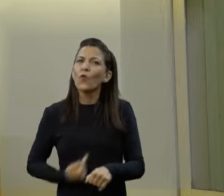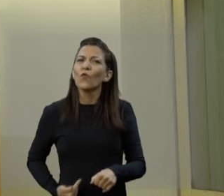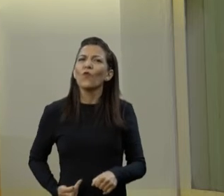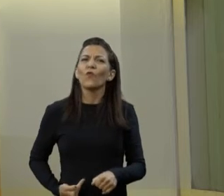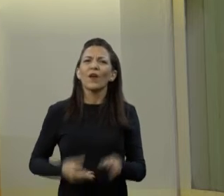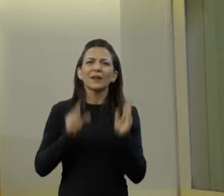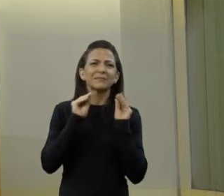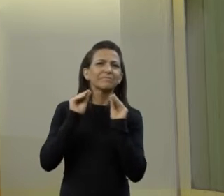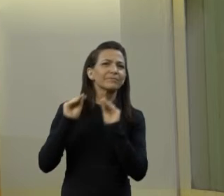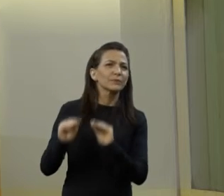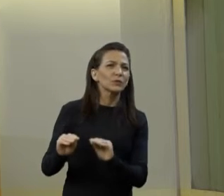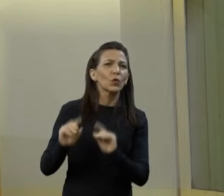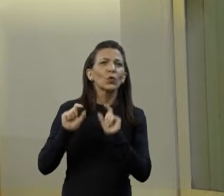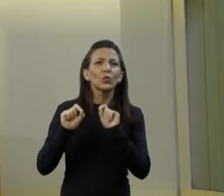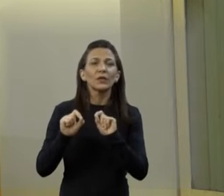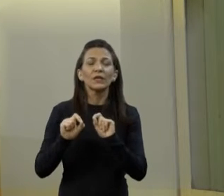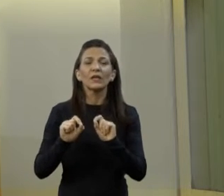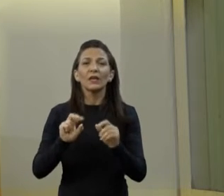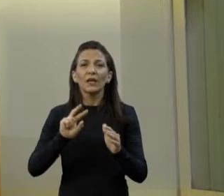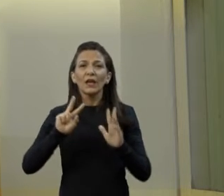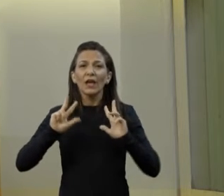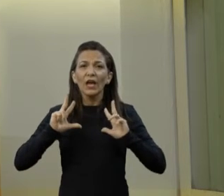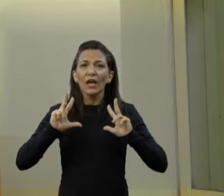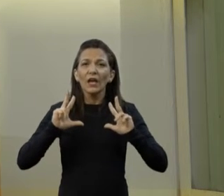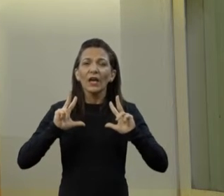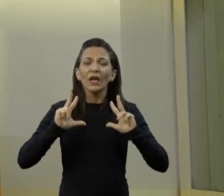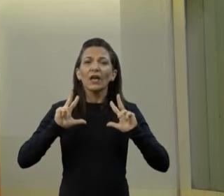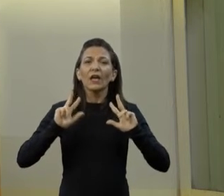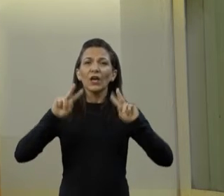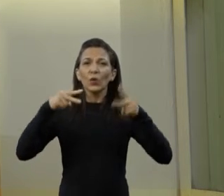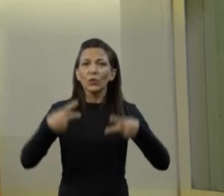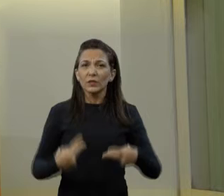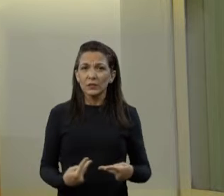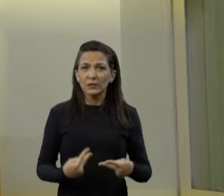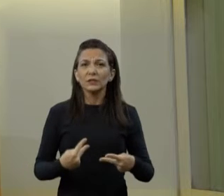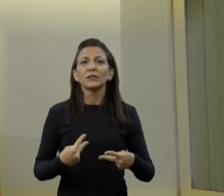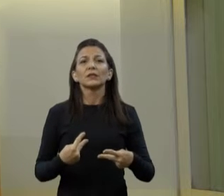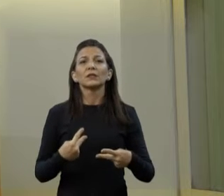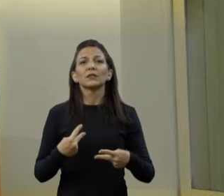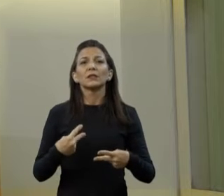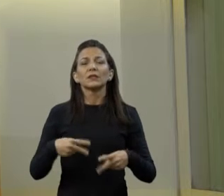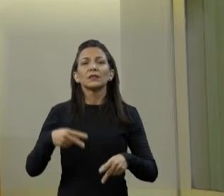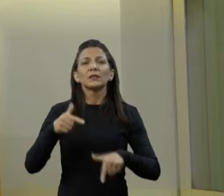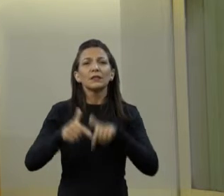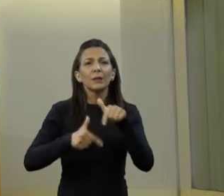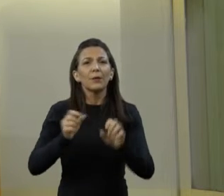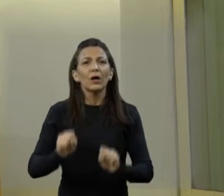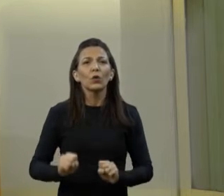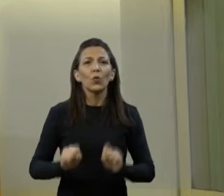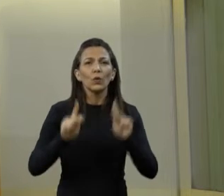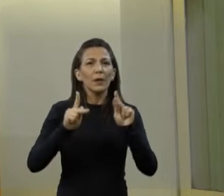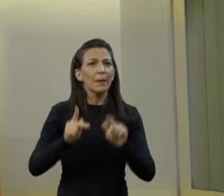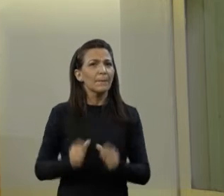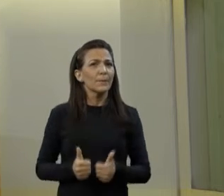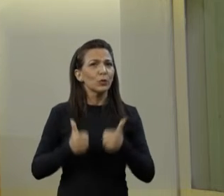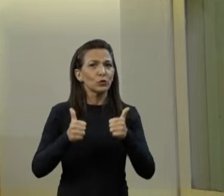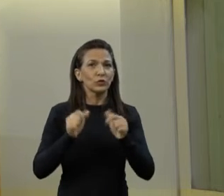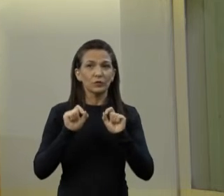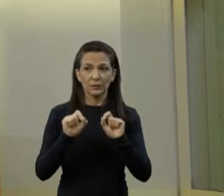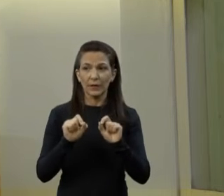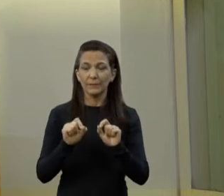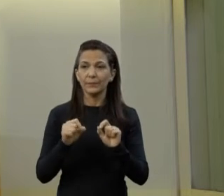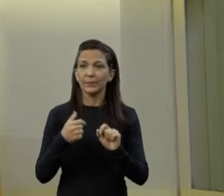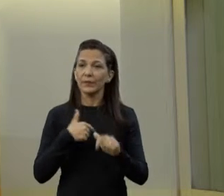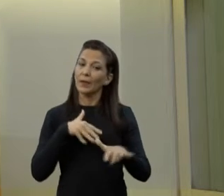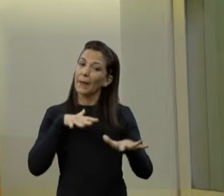do que reconhecer no bons resultado histórico alcançado em 3 anos e a subindo mais